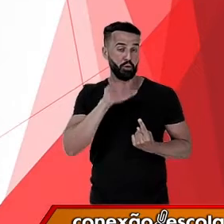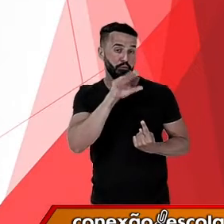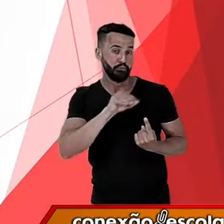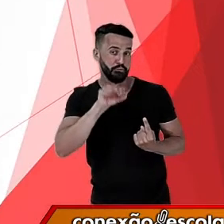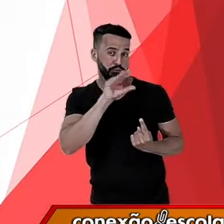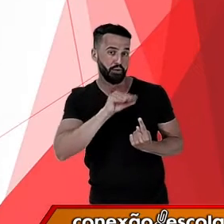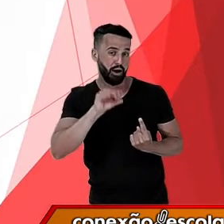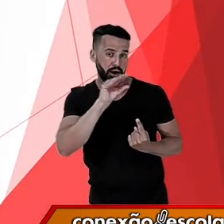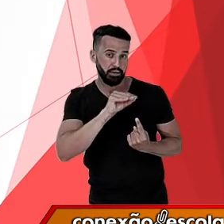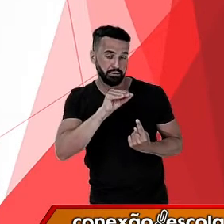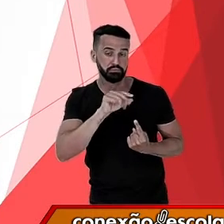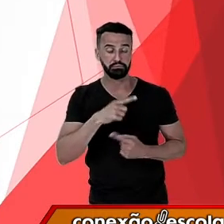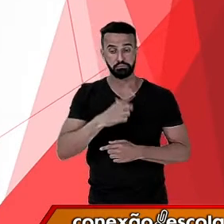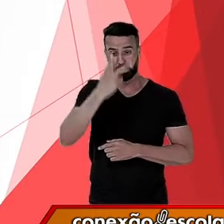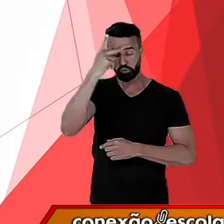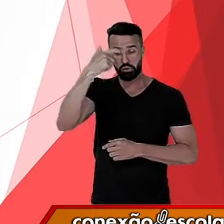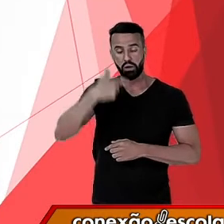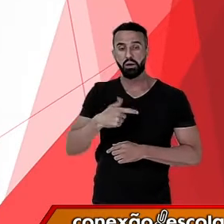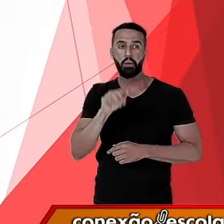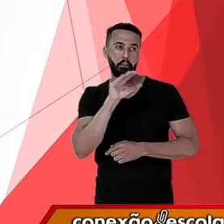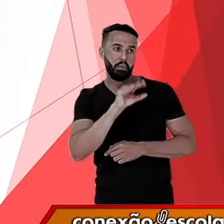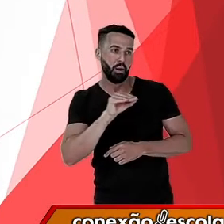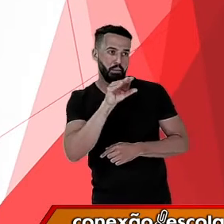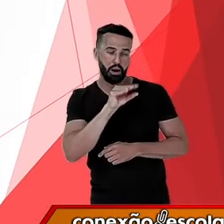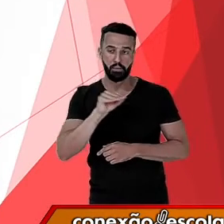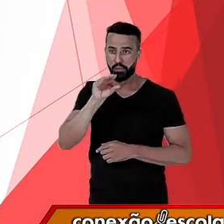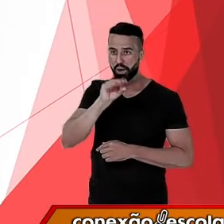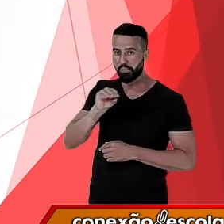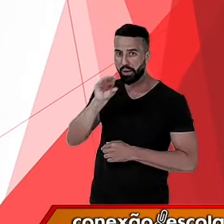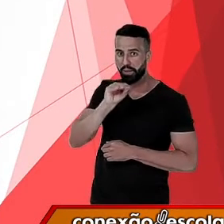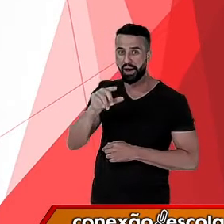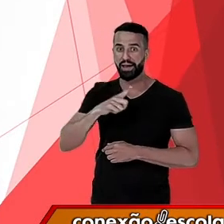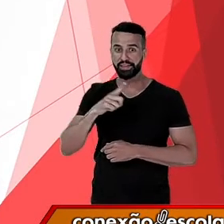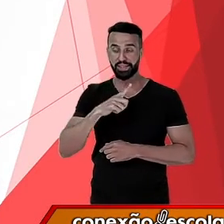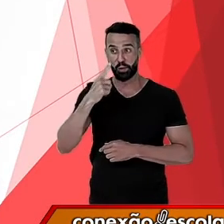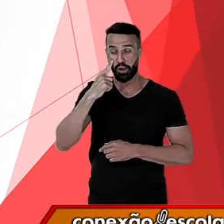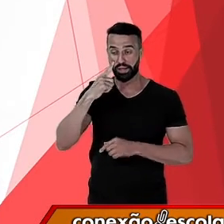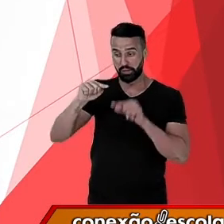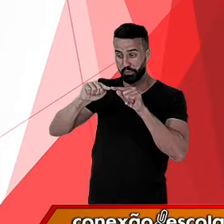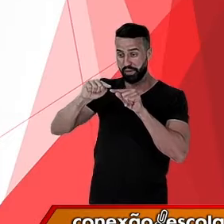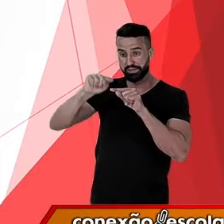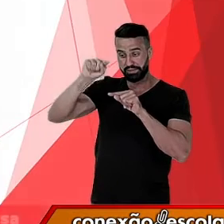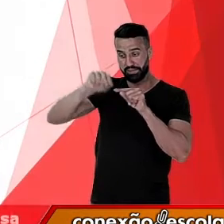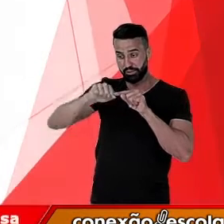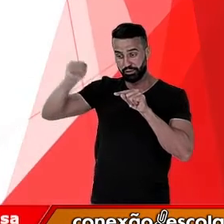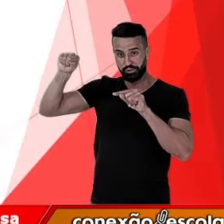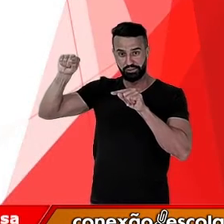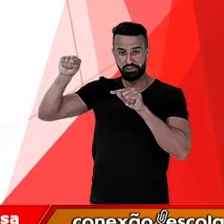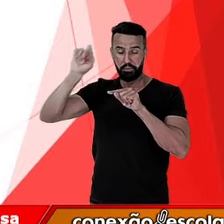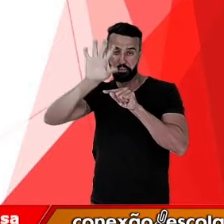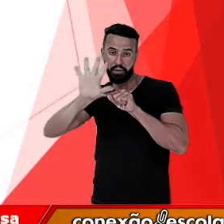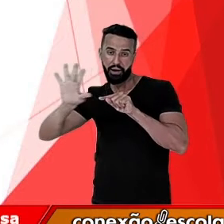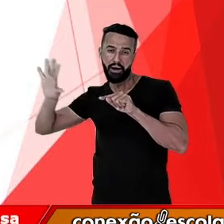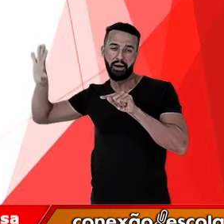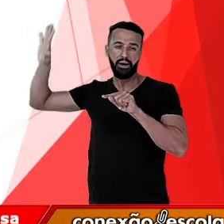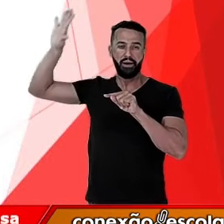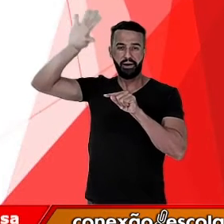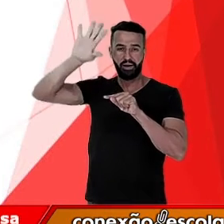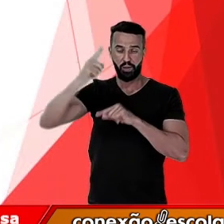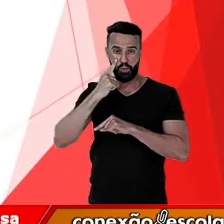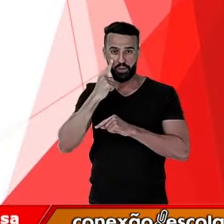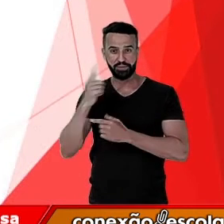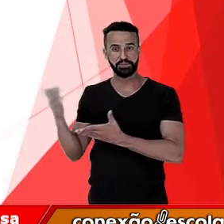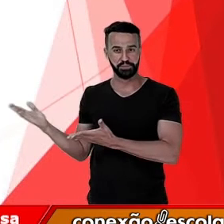personagem está falando. E ele é indicado por uma setinha. Vocês conseguem perceber nesse primeiro balão? Há uma setinha aí.